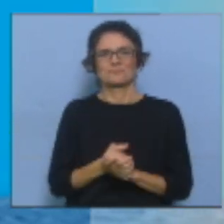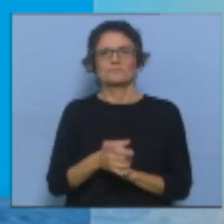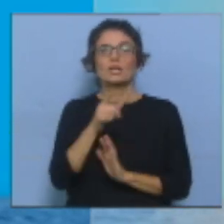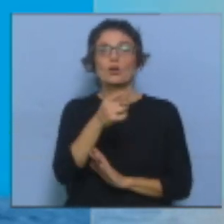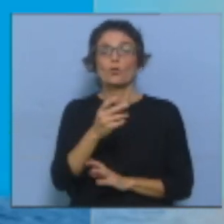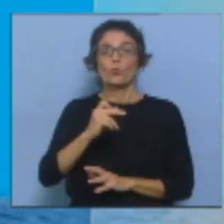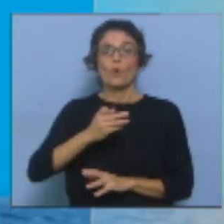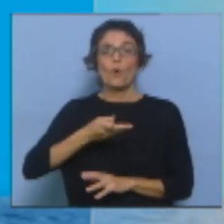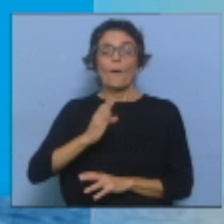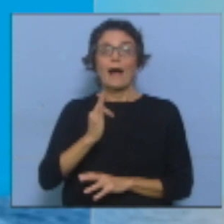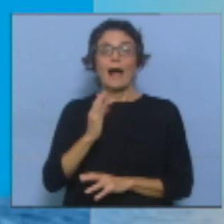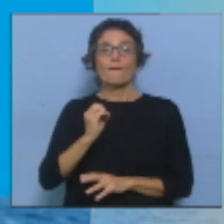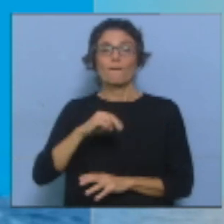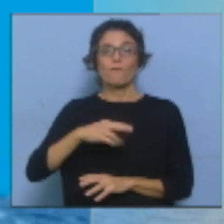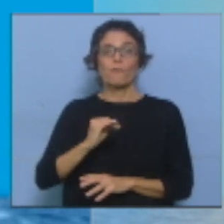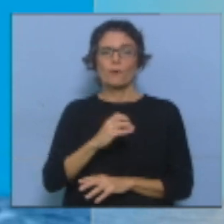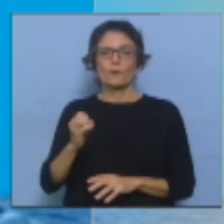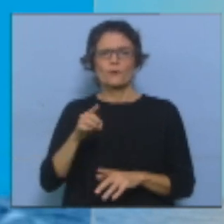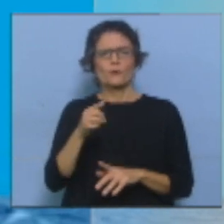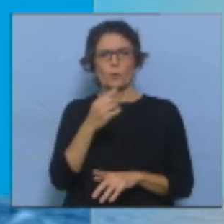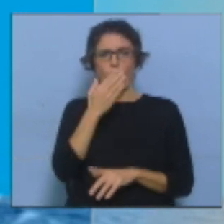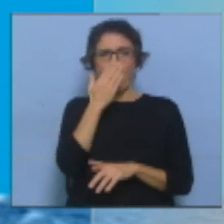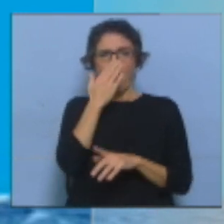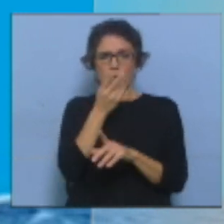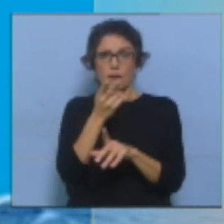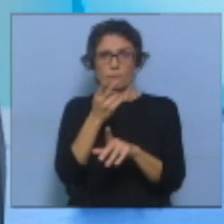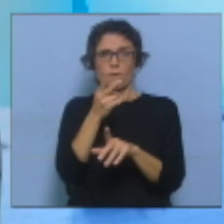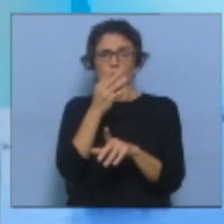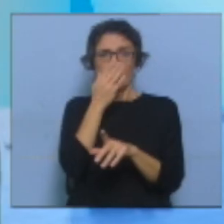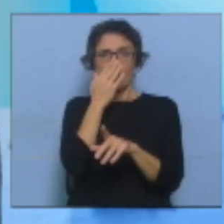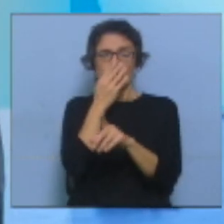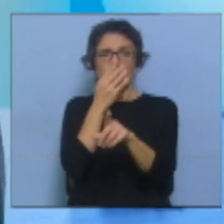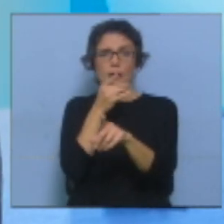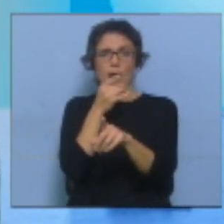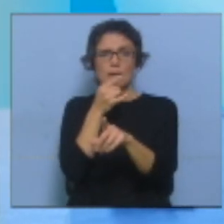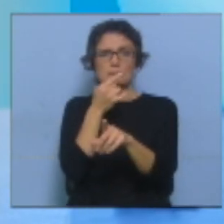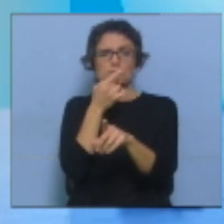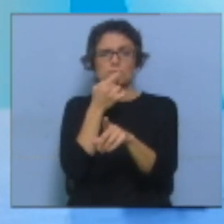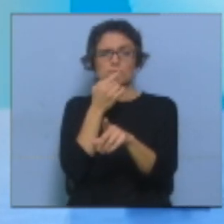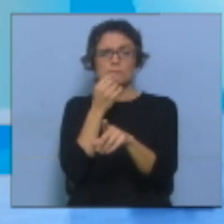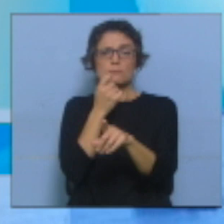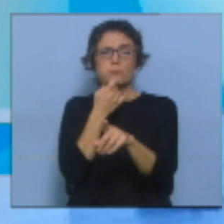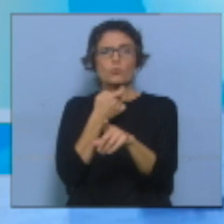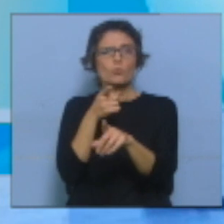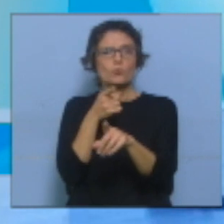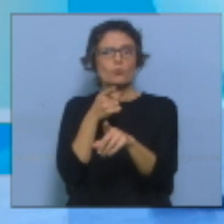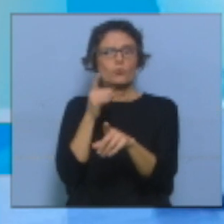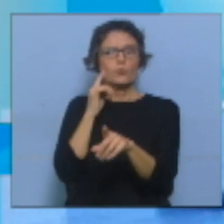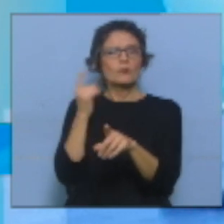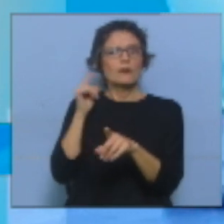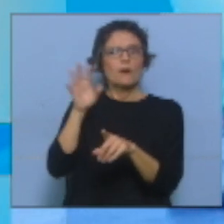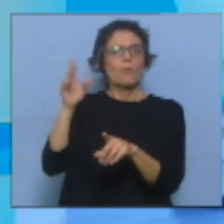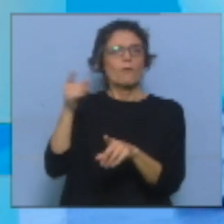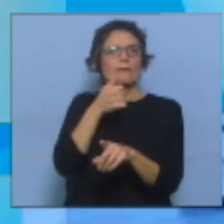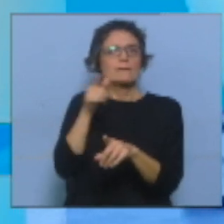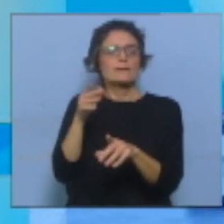também sentiu que se ia desligar do irmão? Mais ou menos, porque sinto muito, ou seja, tendo também entrado para o seminário, não fui atrás do Pedro. Mas não foi